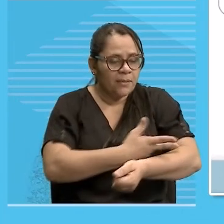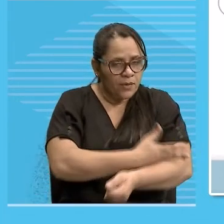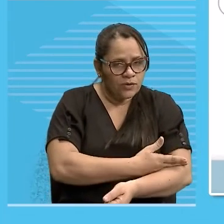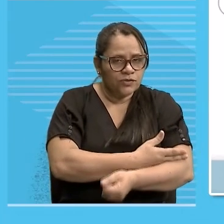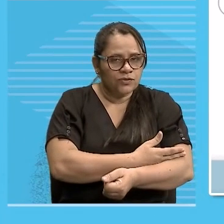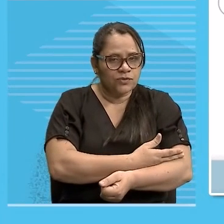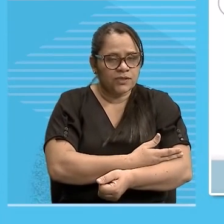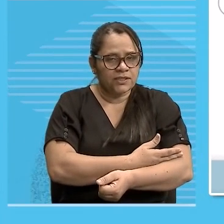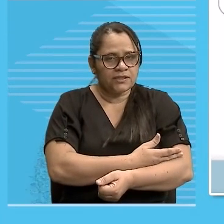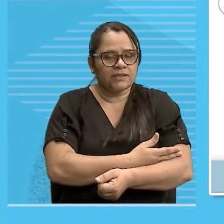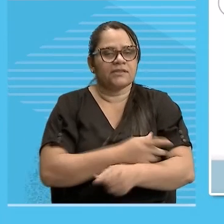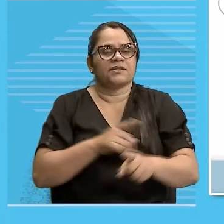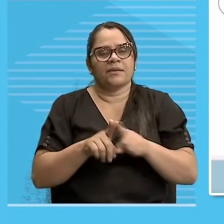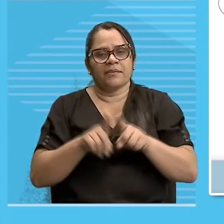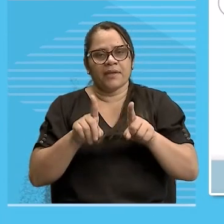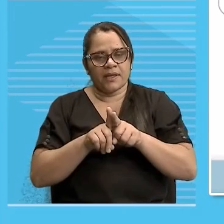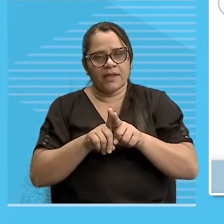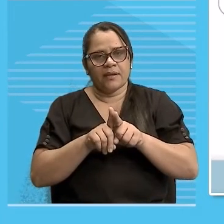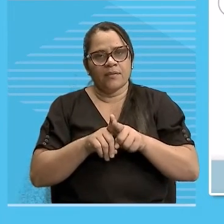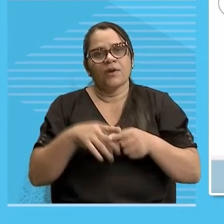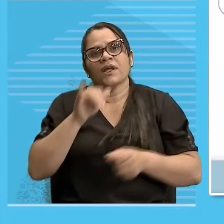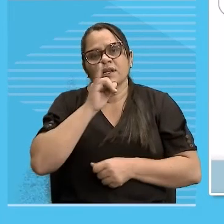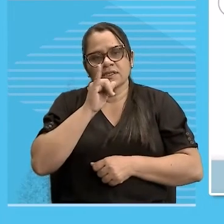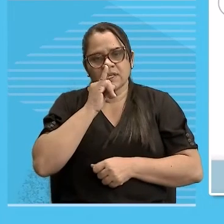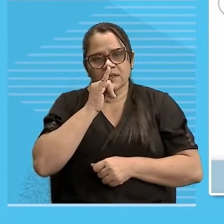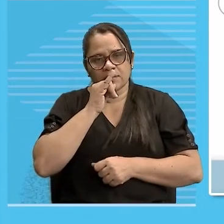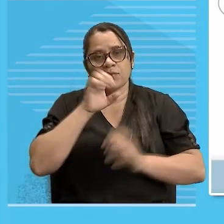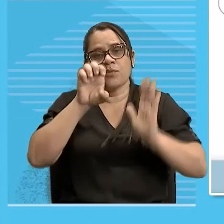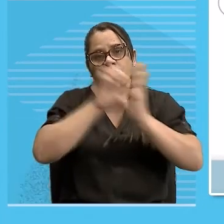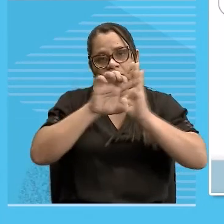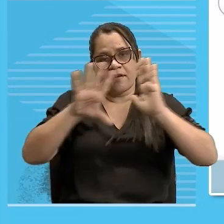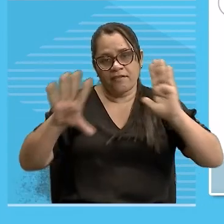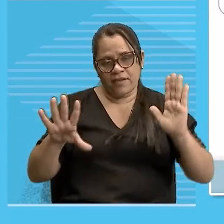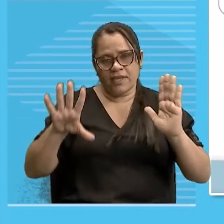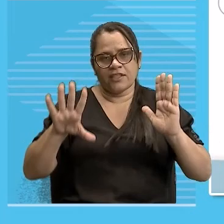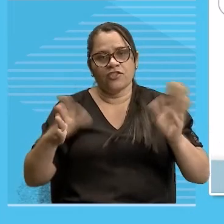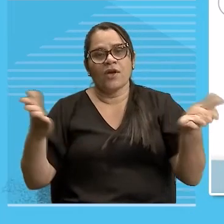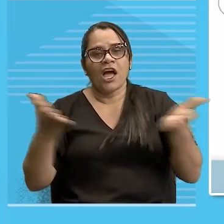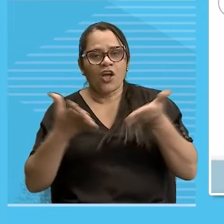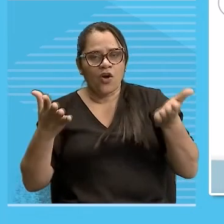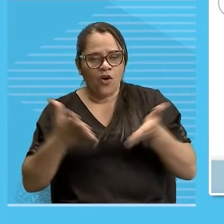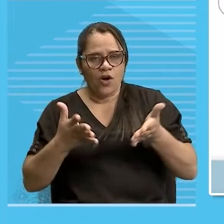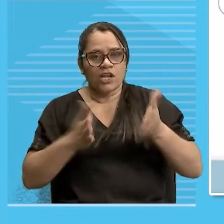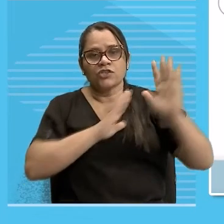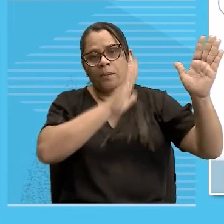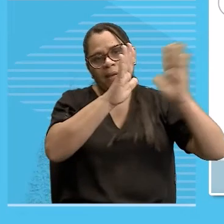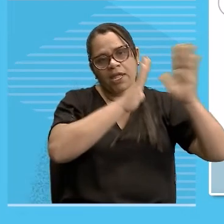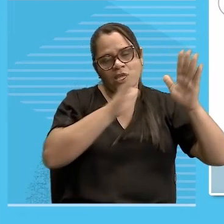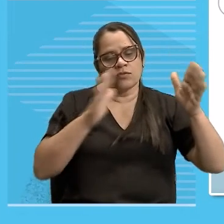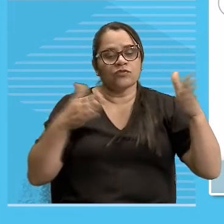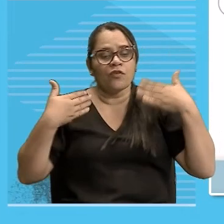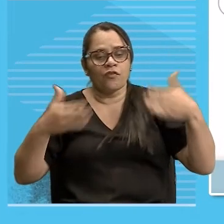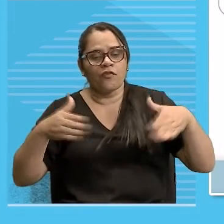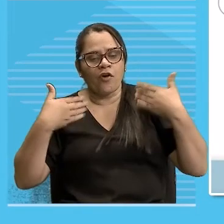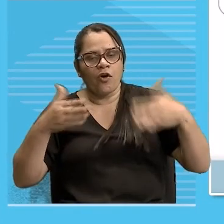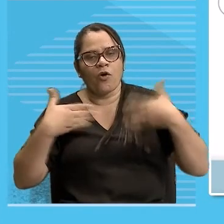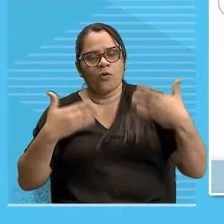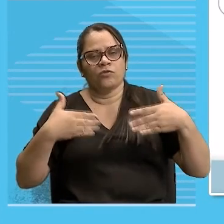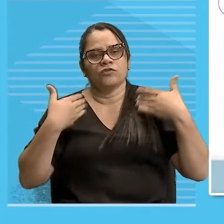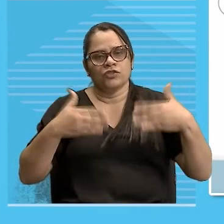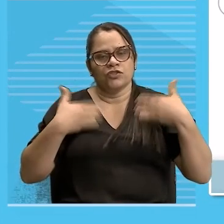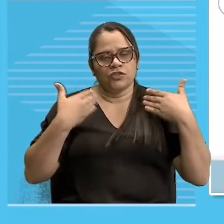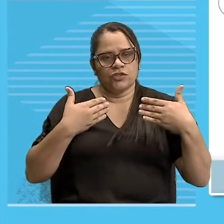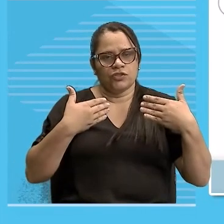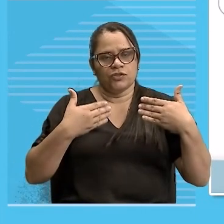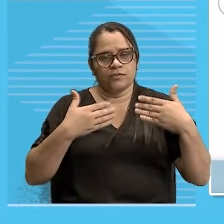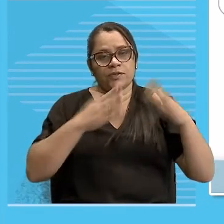dos eventos, né? Um evento. Por exemplo, nós estamos passando por um evento climático forte agora, muito calor, né? Ai,